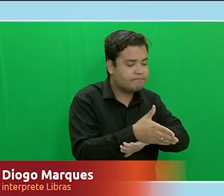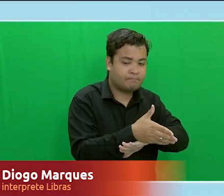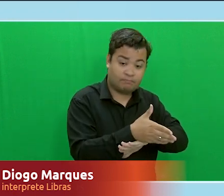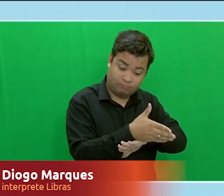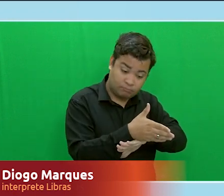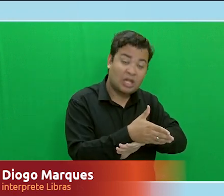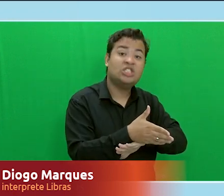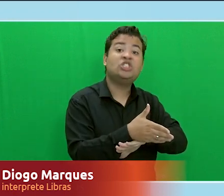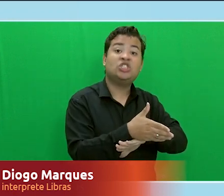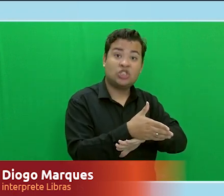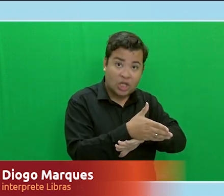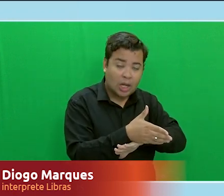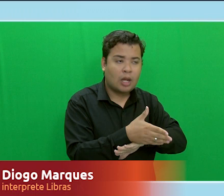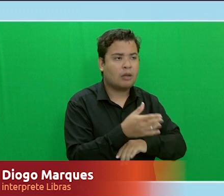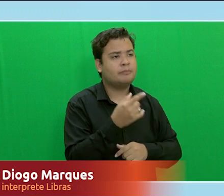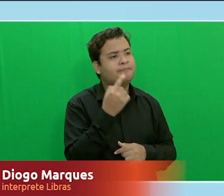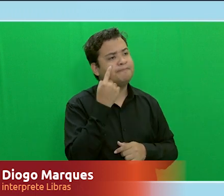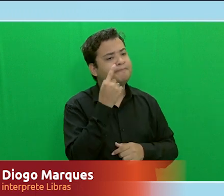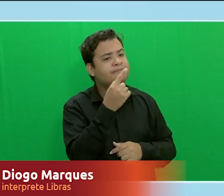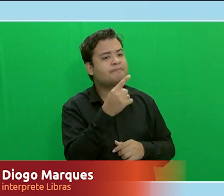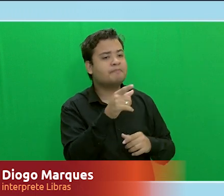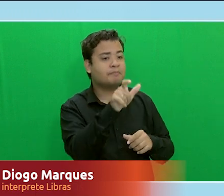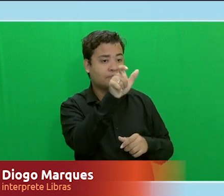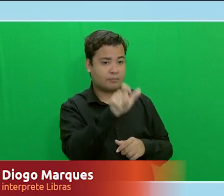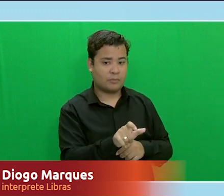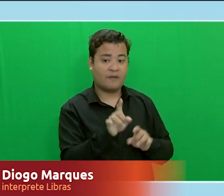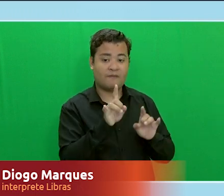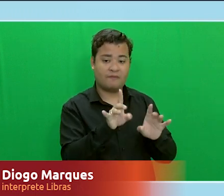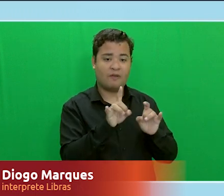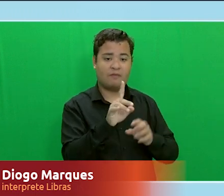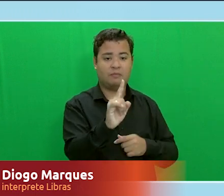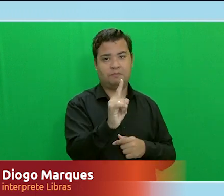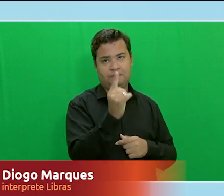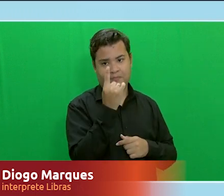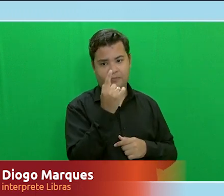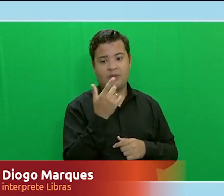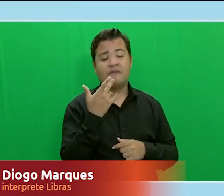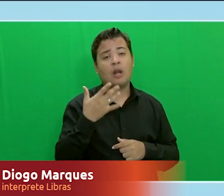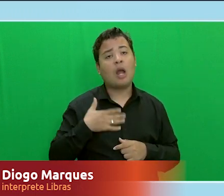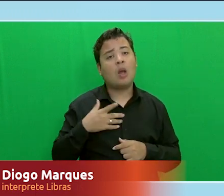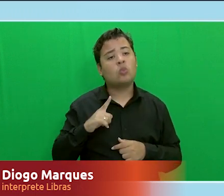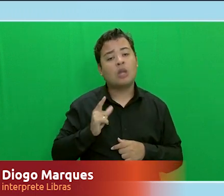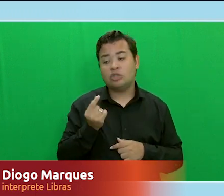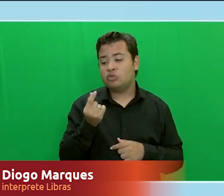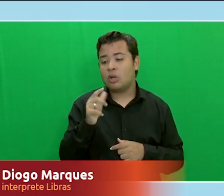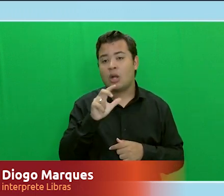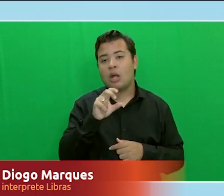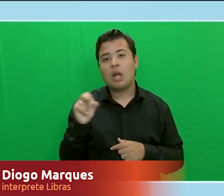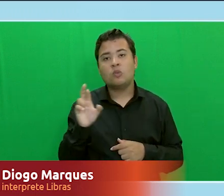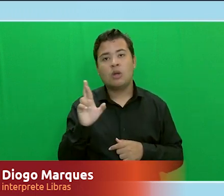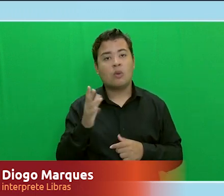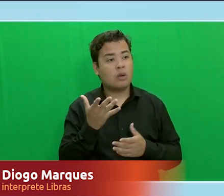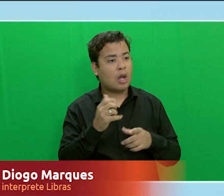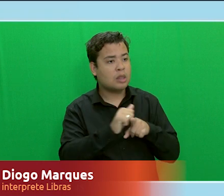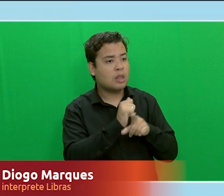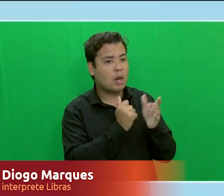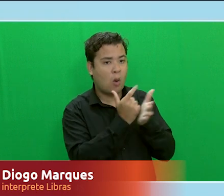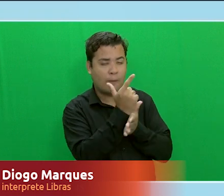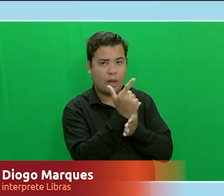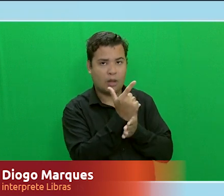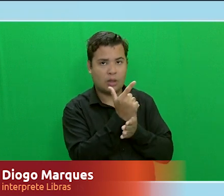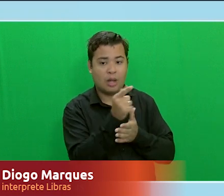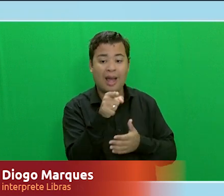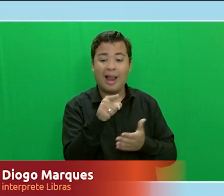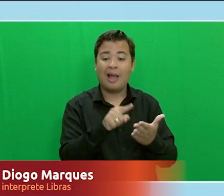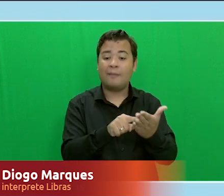aí você chega lá na loja e fala assim para a vendedora, eu tenho R$500 e quero comprar um tênis. Aí